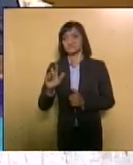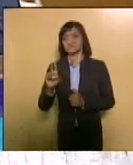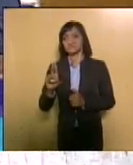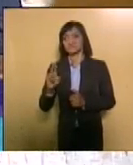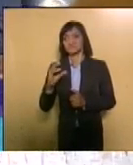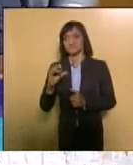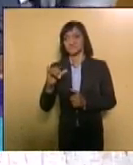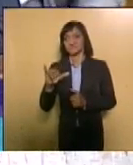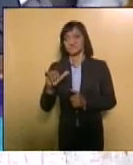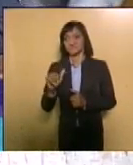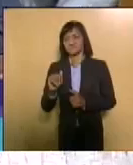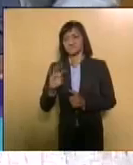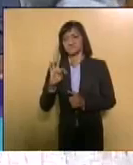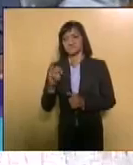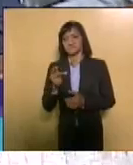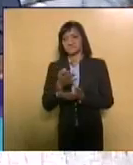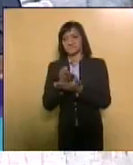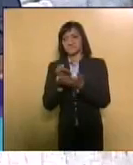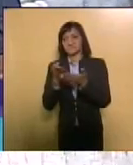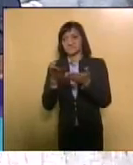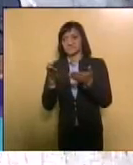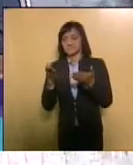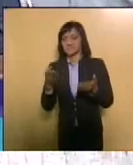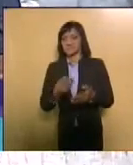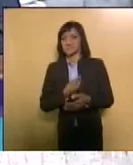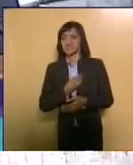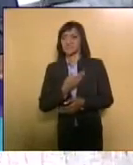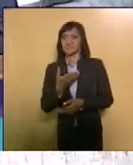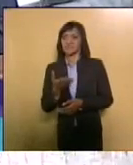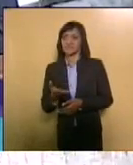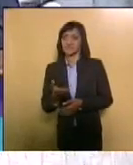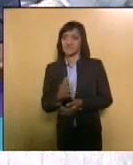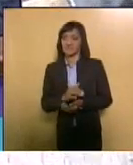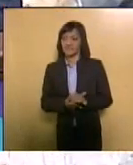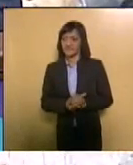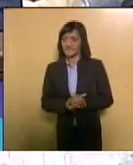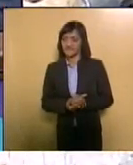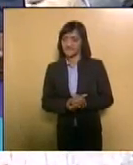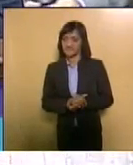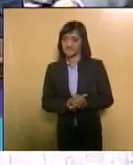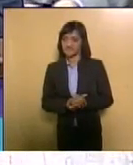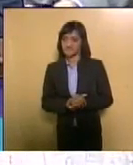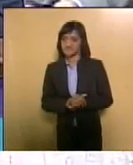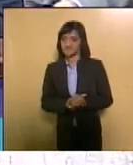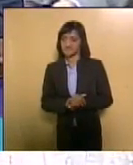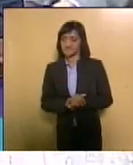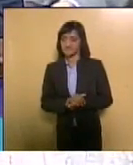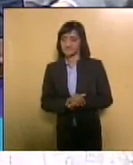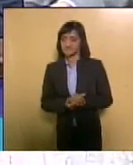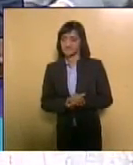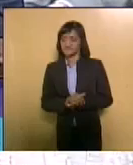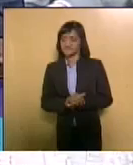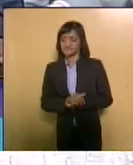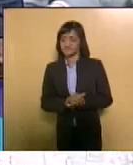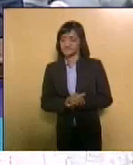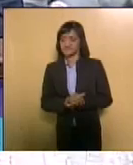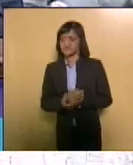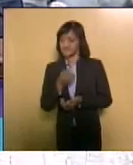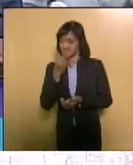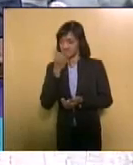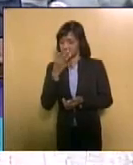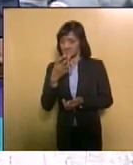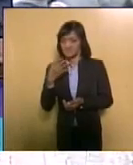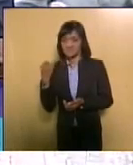amigos a todos que estão naer devo diz que foi uma altamente